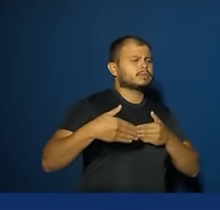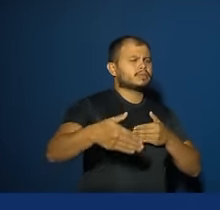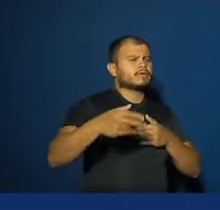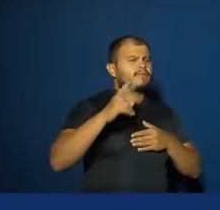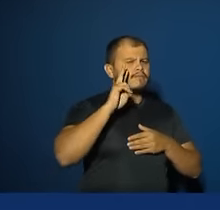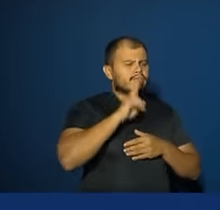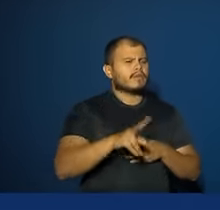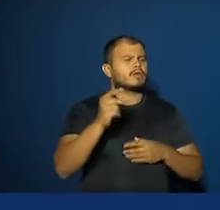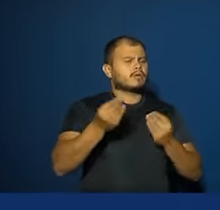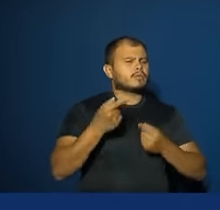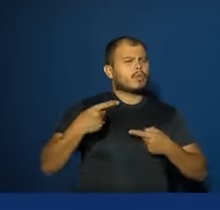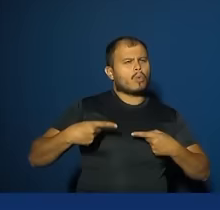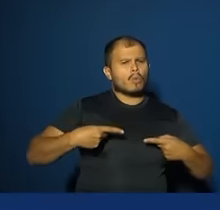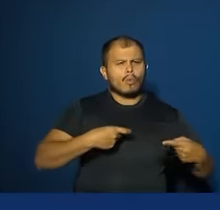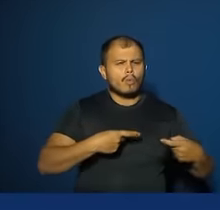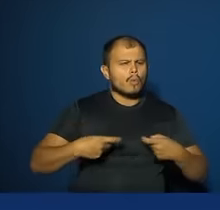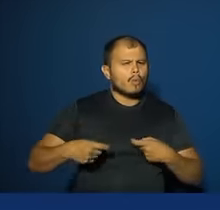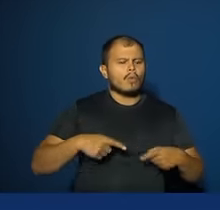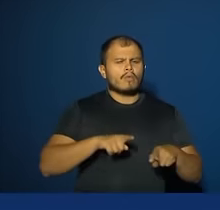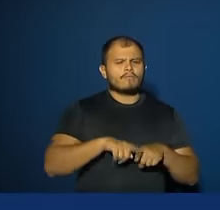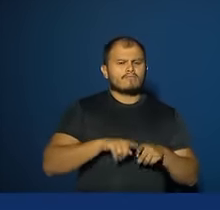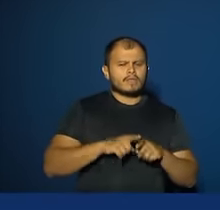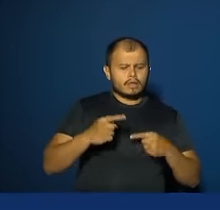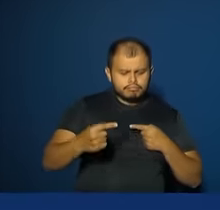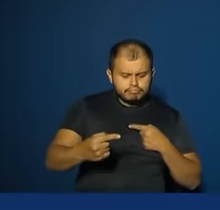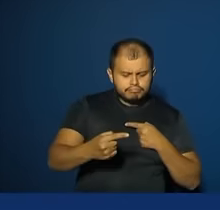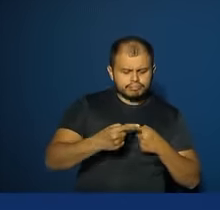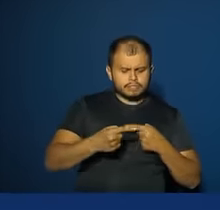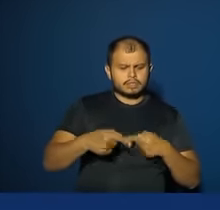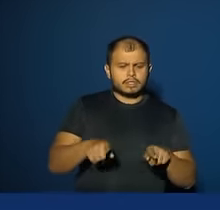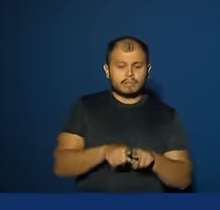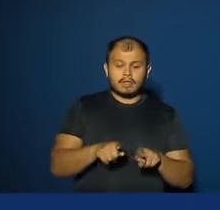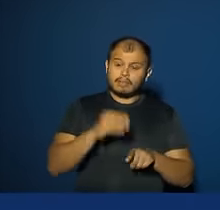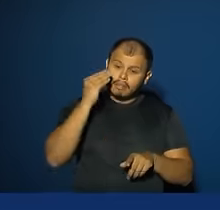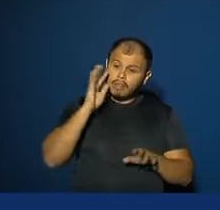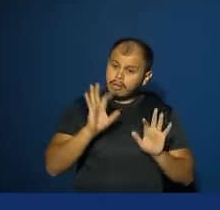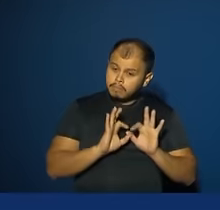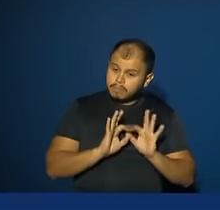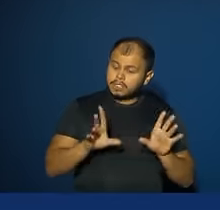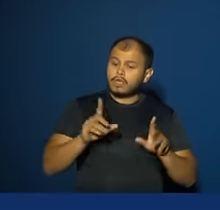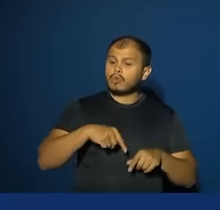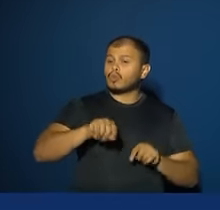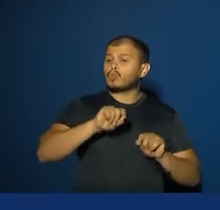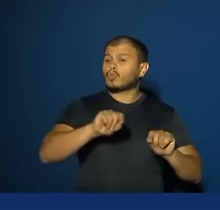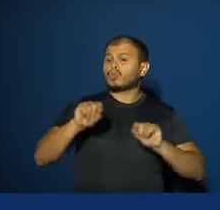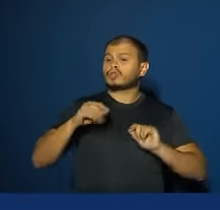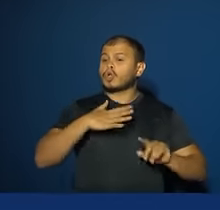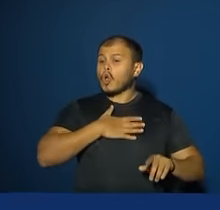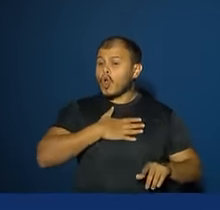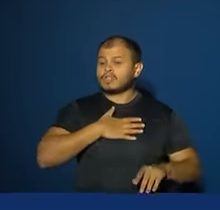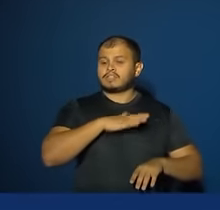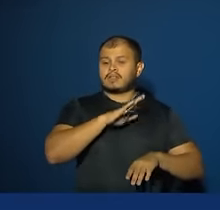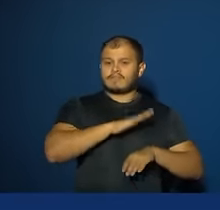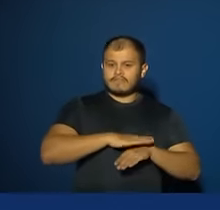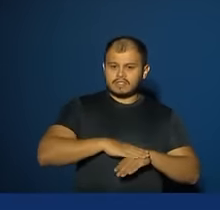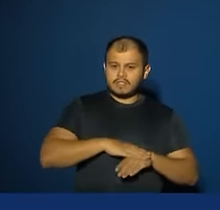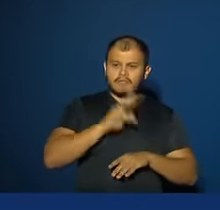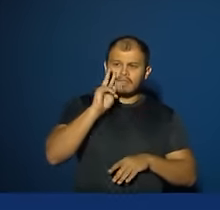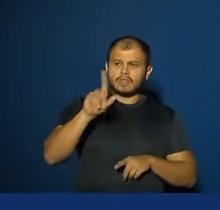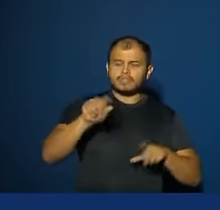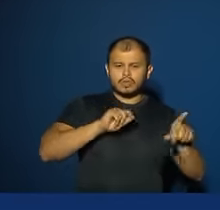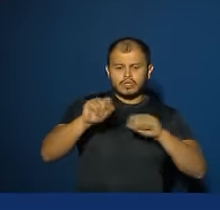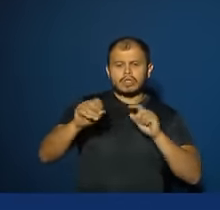dessa guerrilha, olhar o tri, olhar o curto prazo e tentar se permitir de fazer o que a gente gosta de fazer, escolher boas empresas,